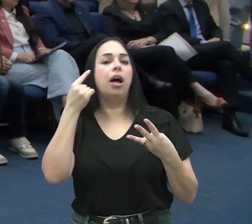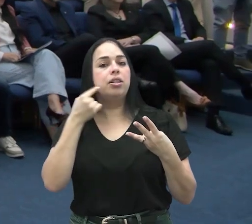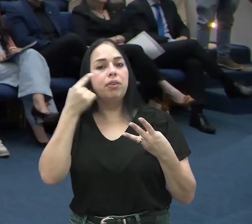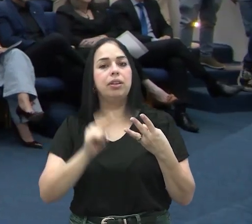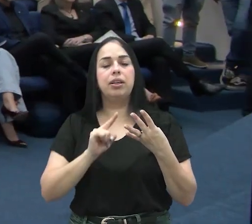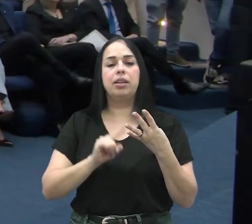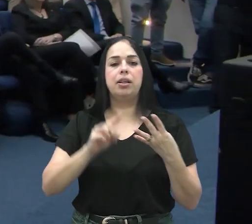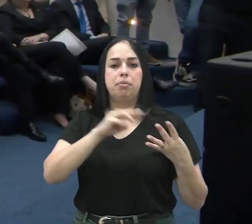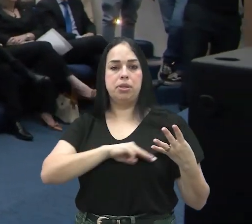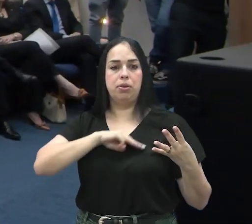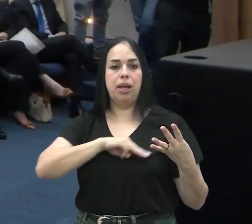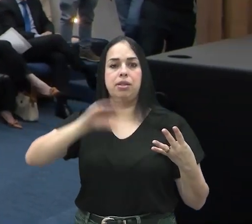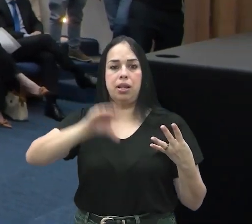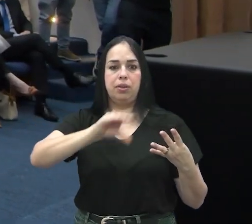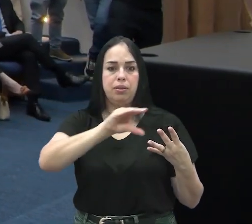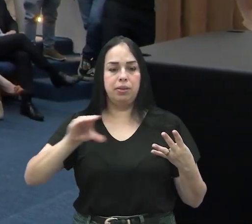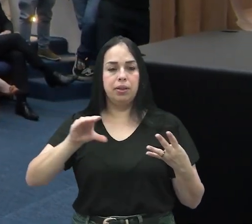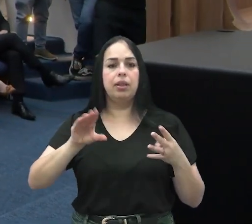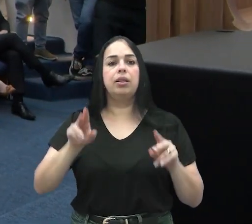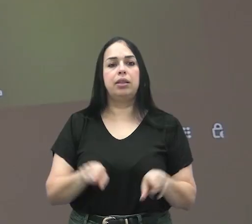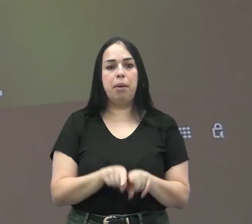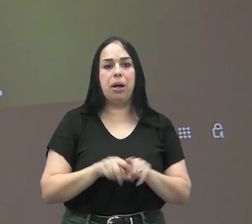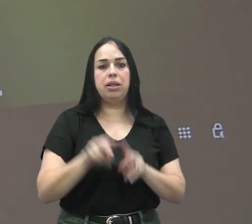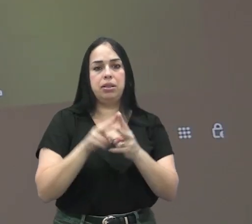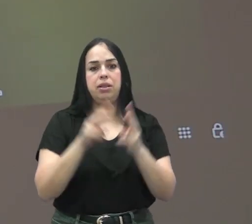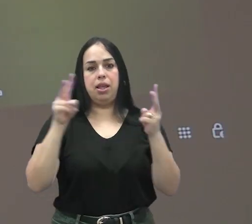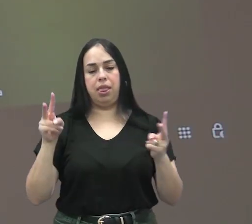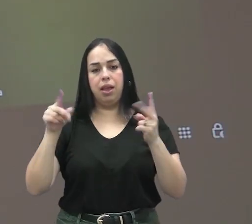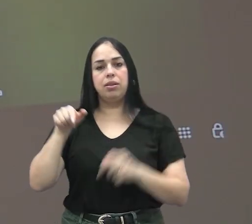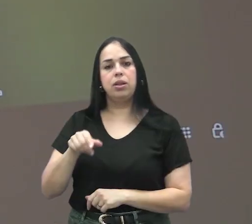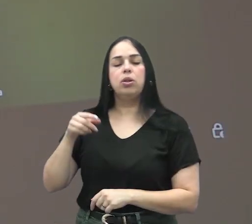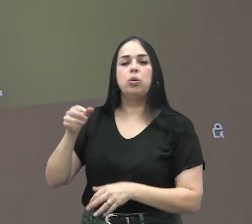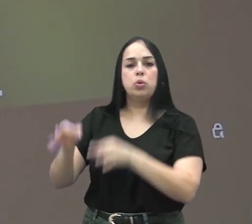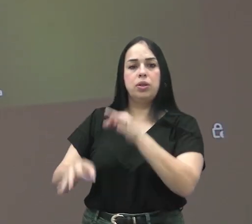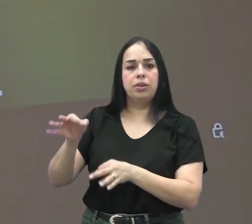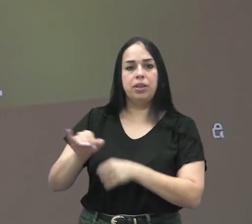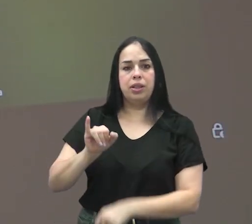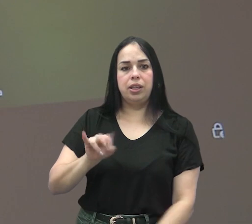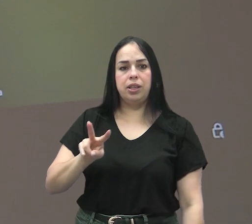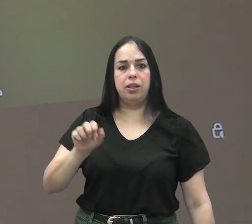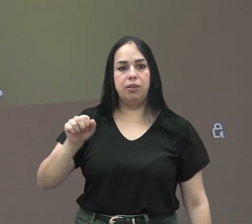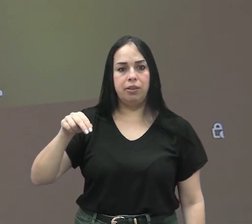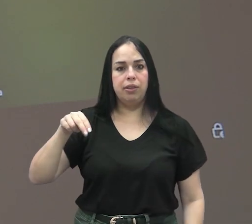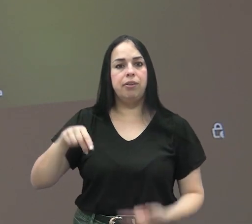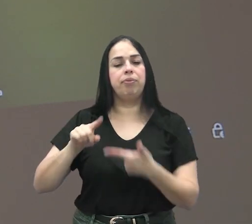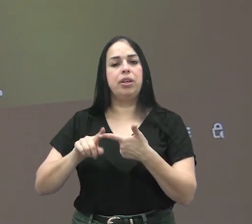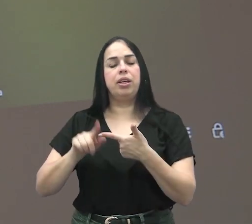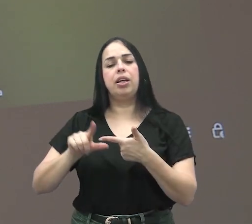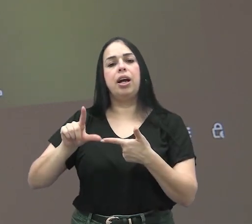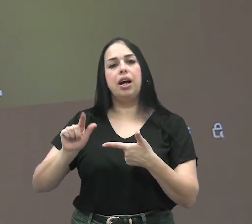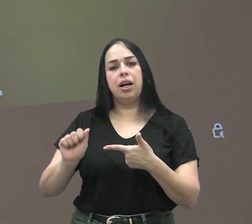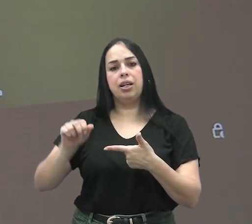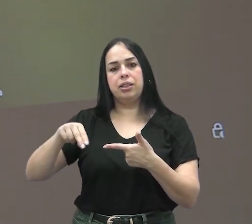psiquiatras, advogados e missionários católicos. De forma remota, também participaram os juristas Ive Gandra